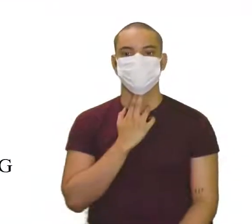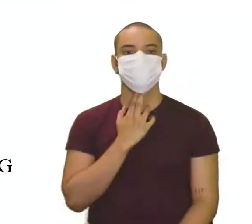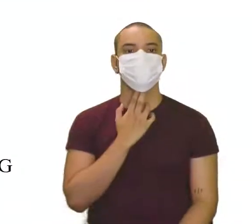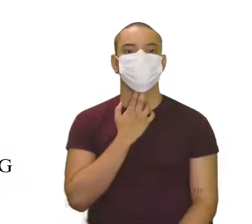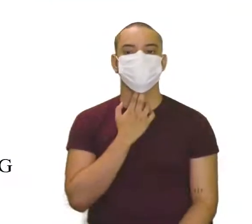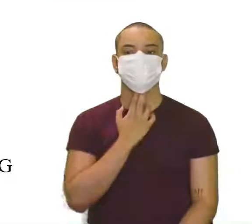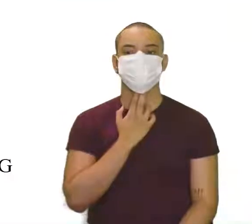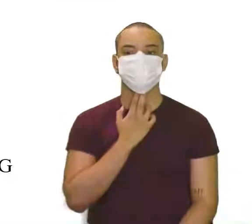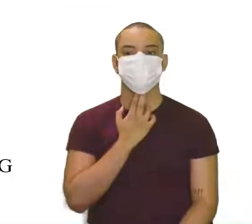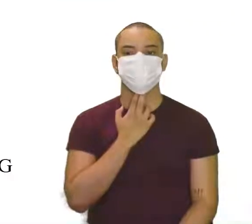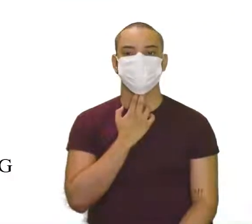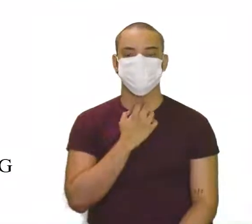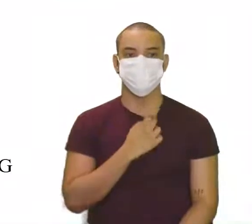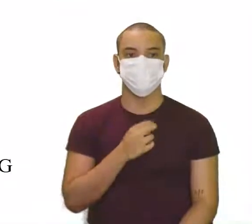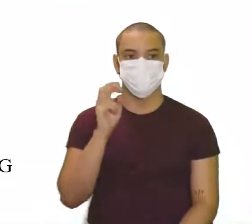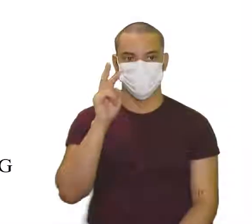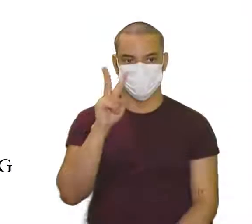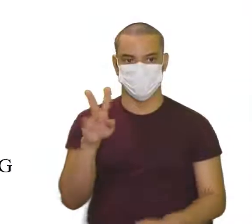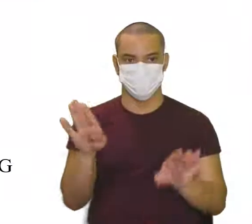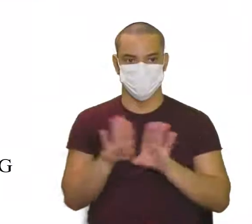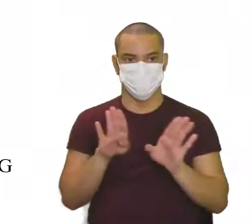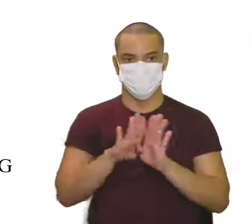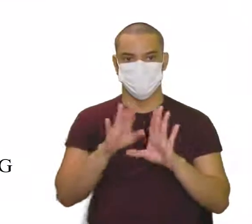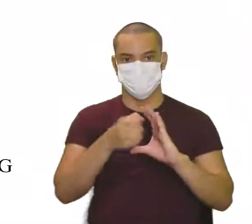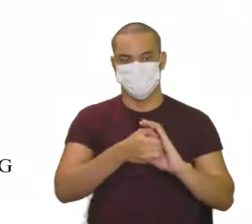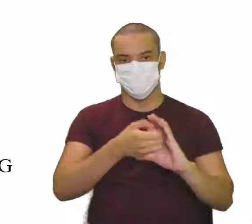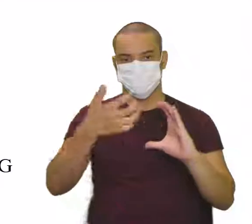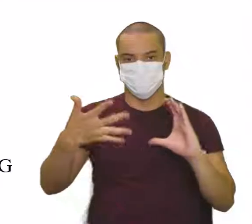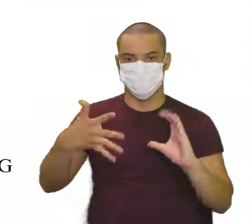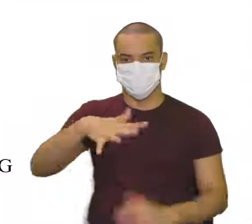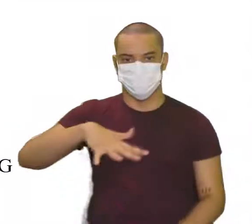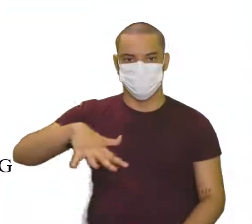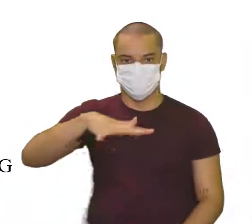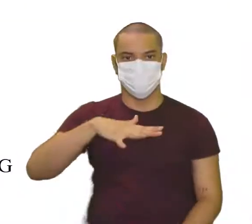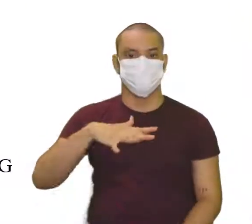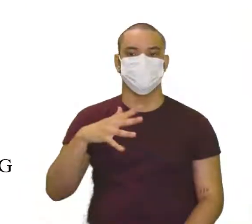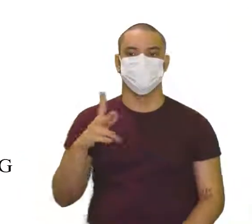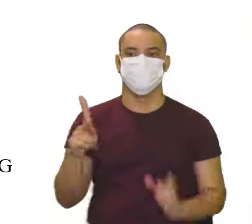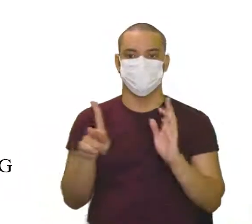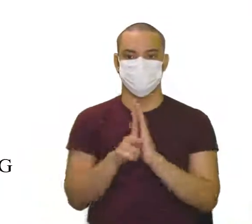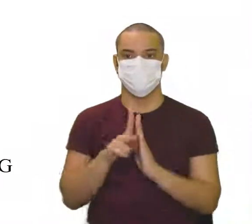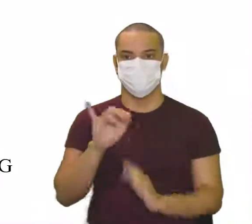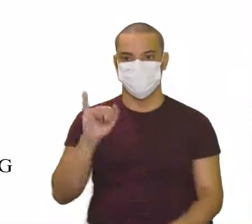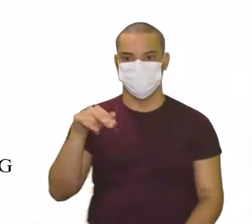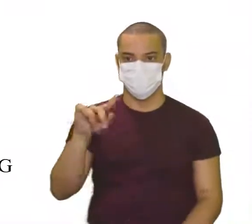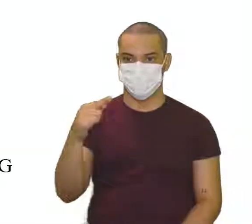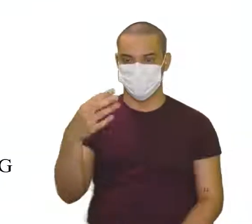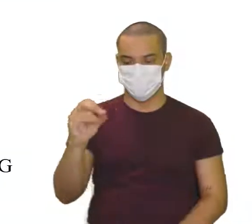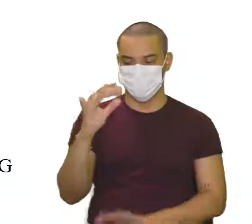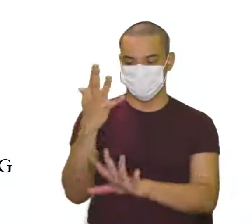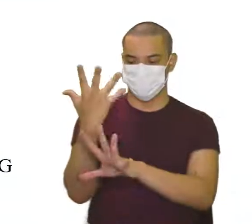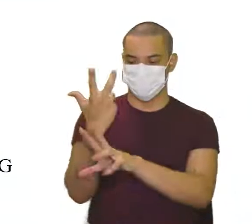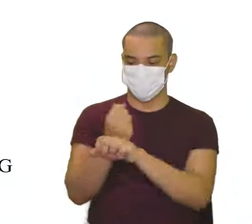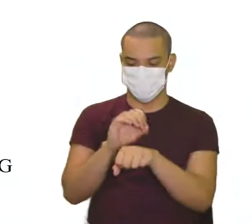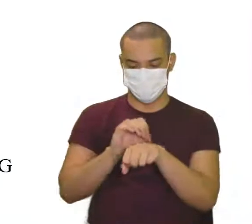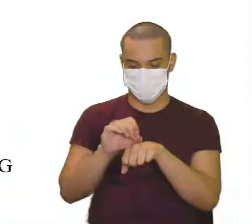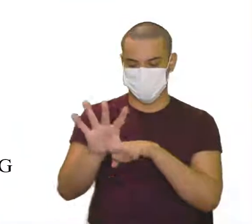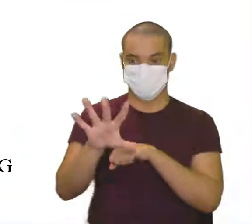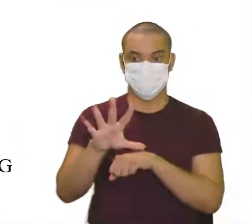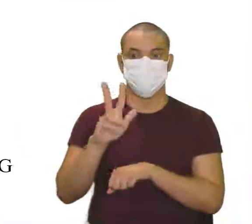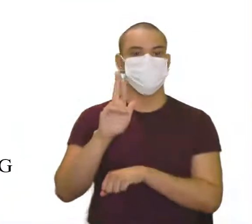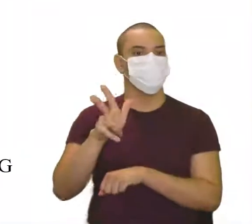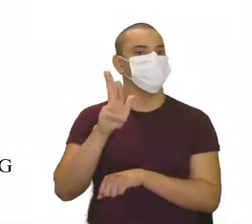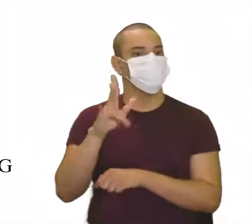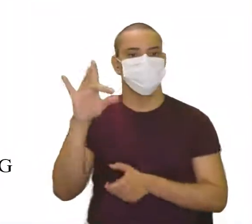ver, então, as características dessas linhas de campo, essas linhas de indução, tá bom? Vamos lá, essas linhas, elas não